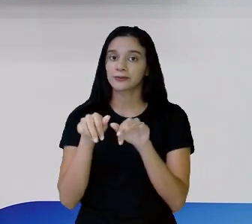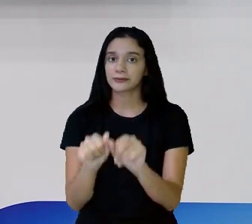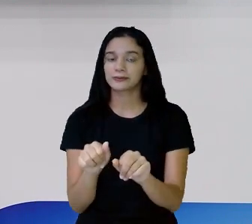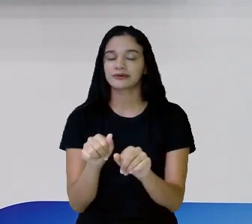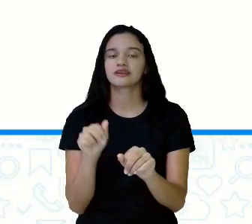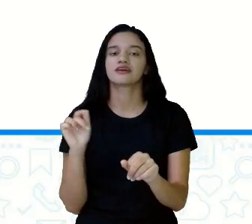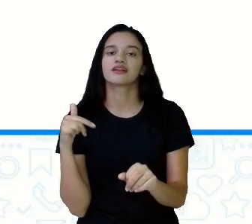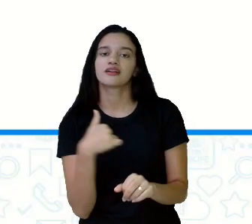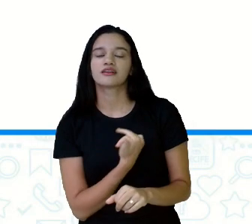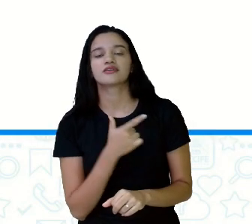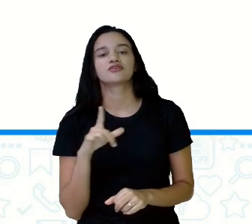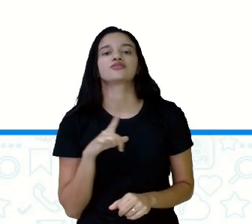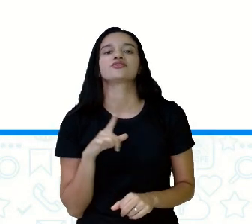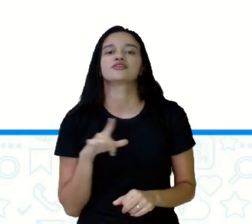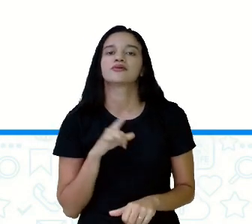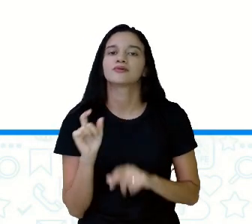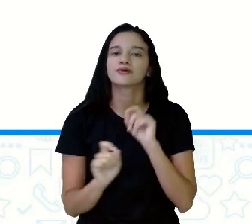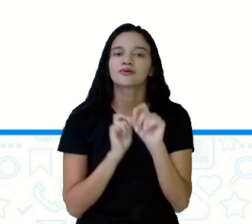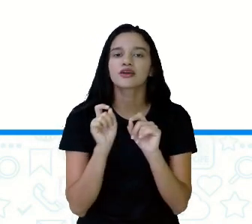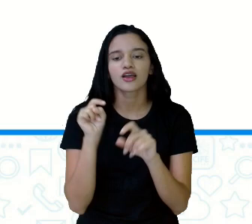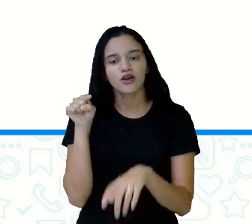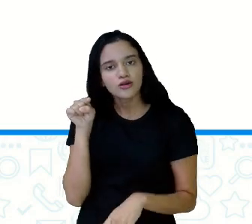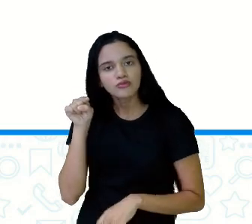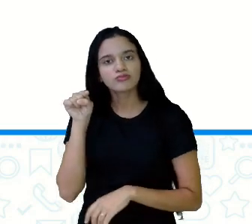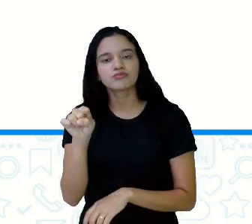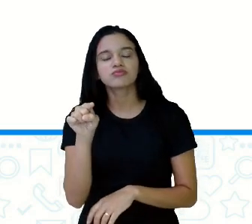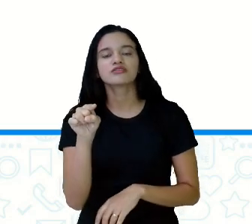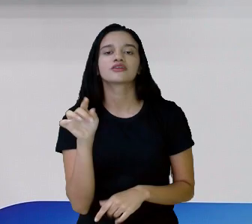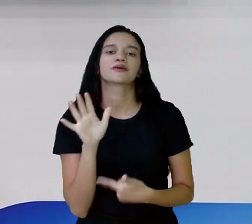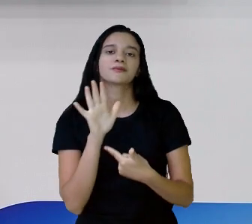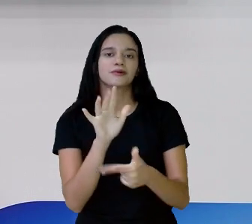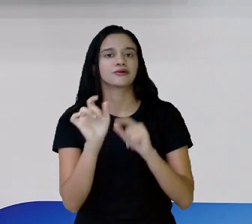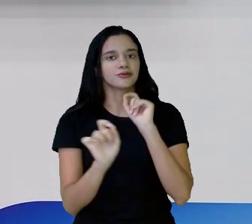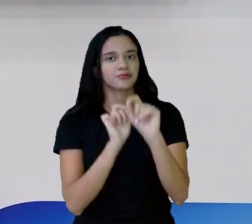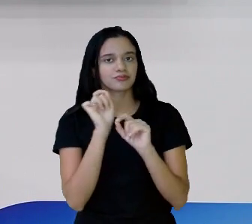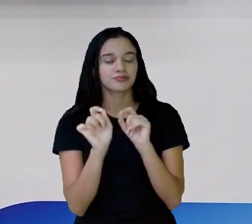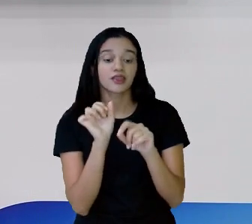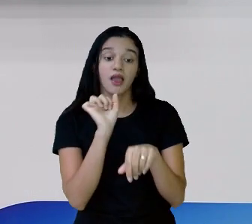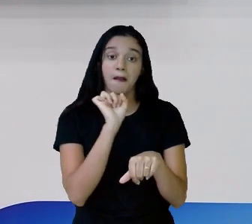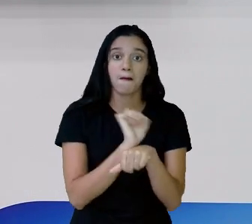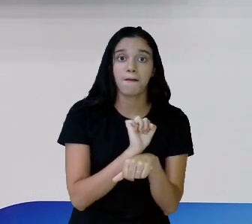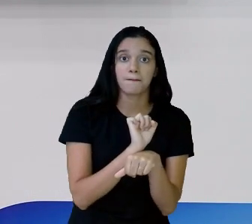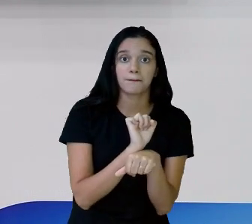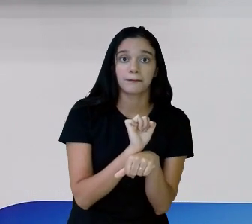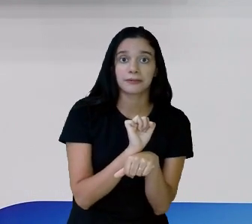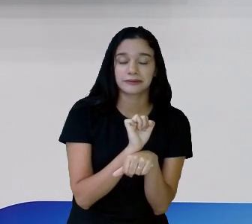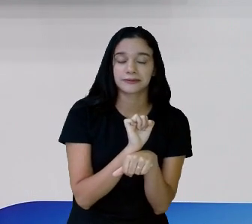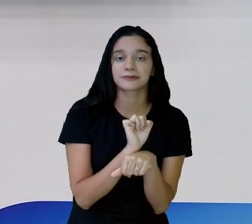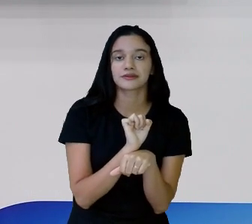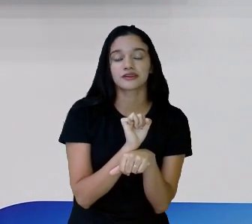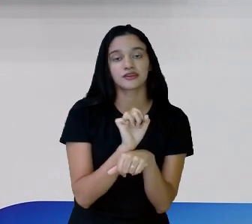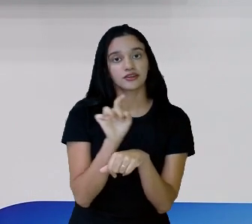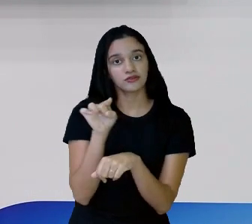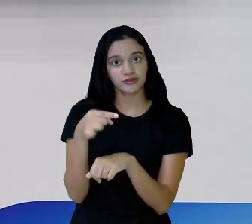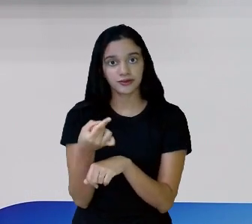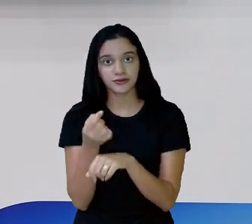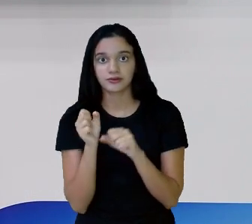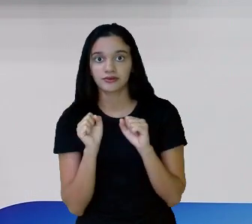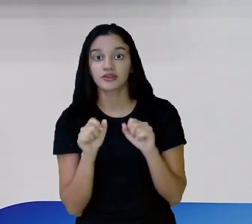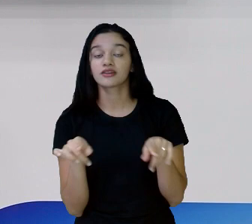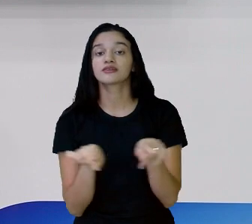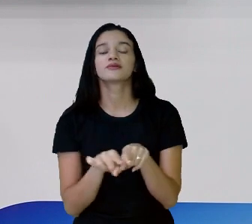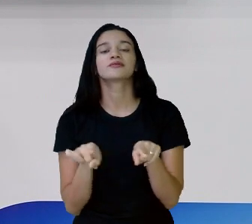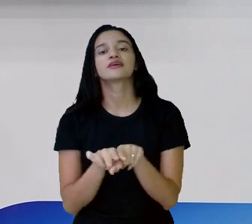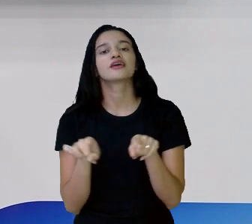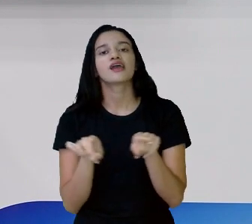final, nós temos o ponto final, que indica uma pausa maior do que a vírgula, tá? E